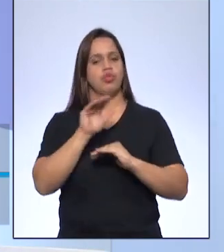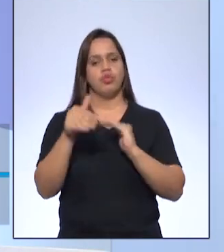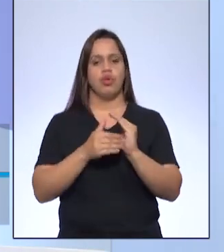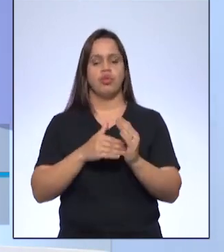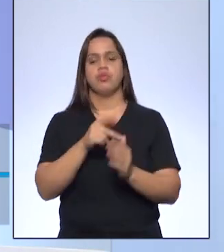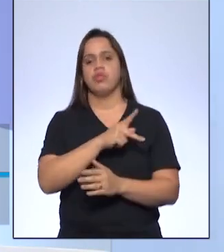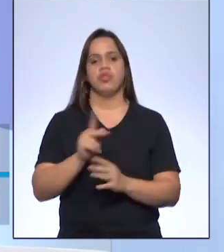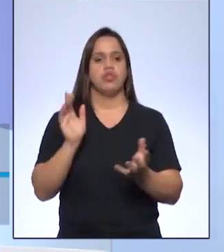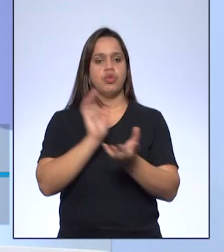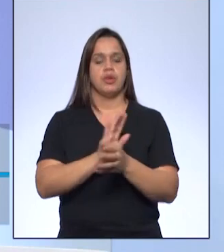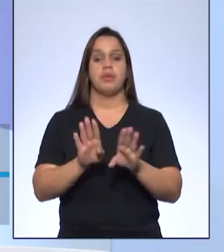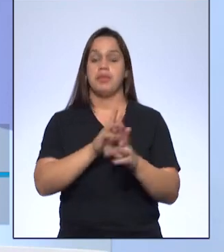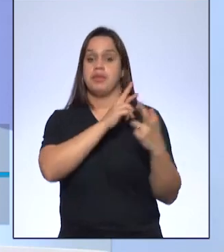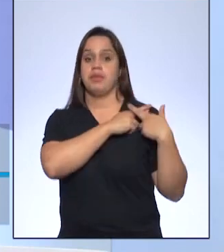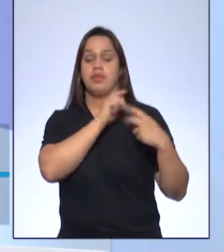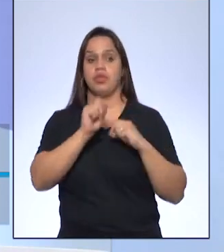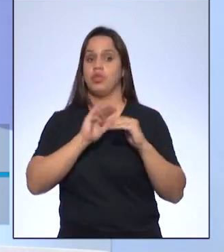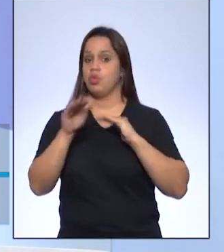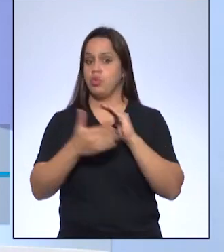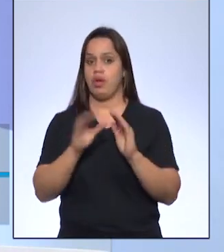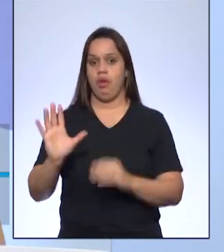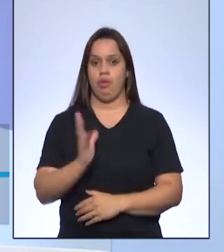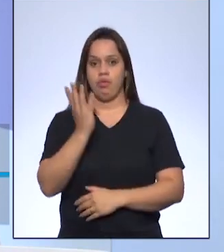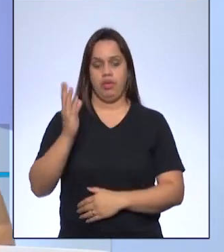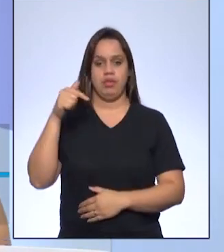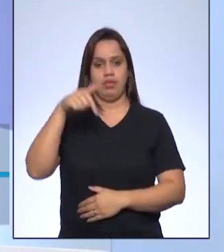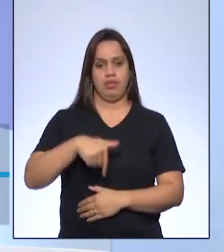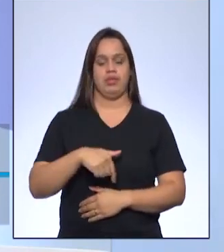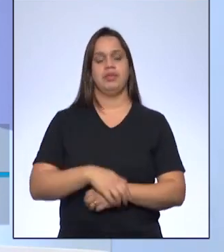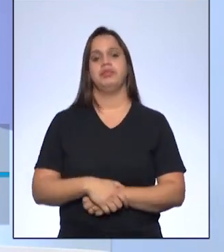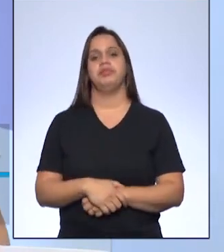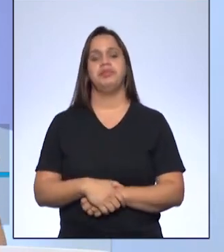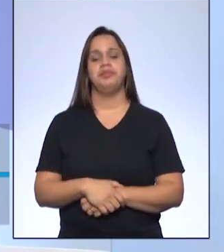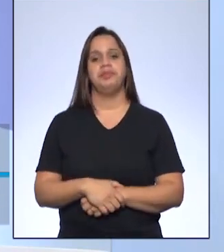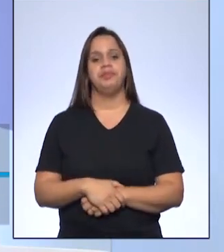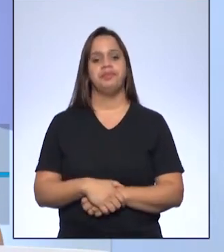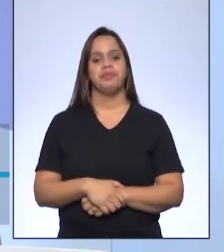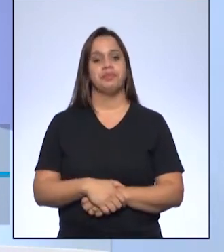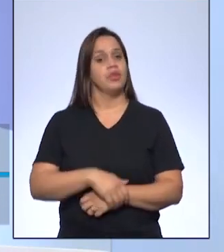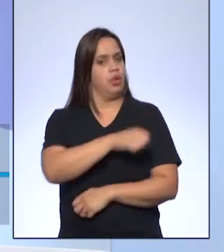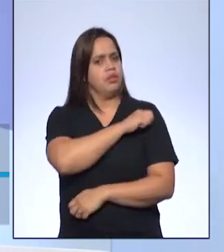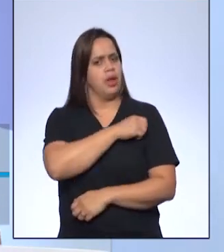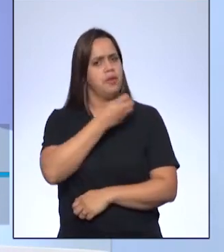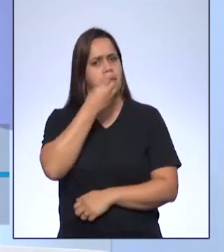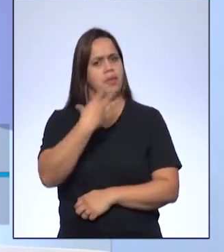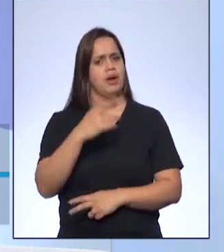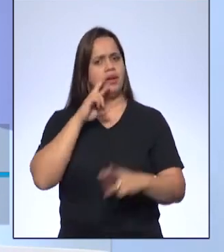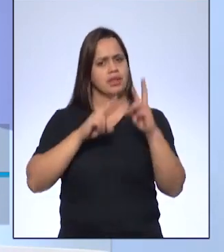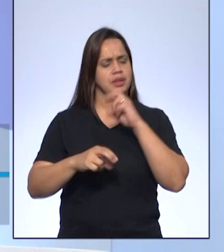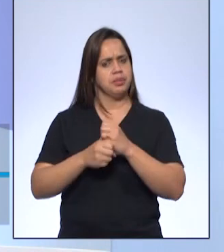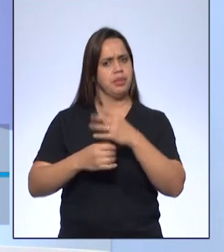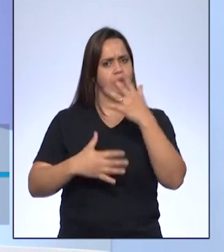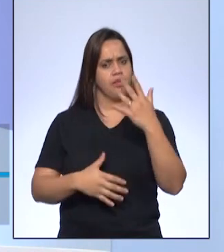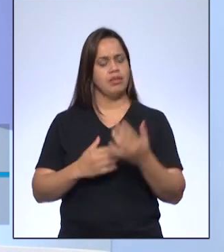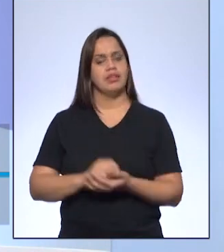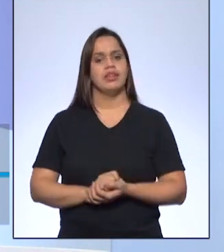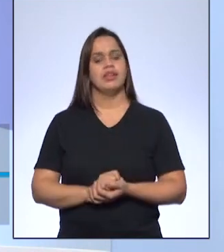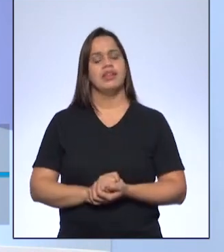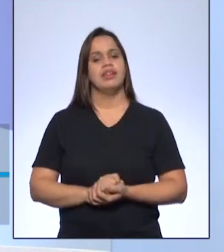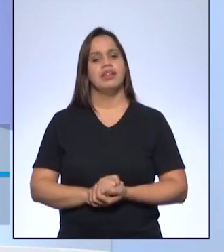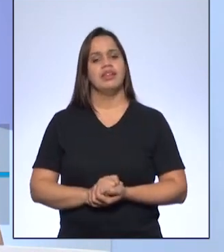são responsáveis por tudo isso aqui que está acontecendo. Os nossos alunos foram bem, Alessandra. Só vou